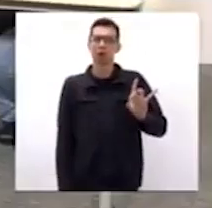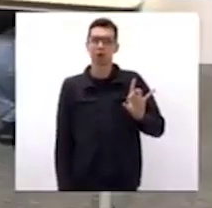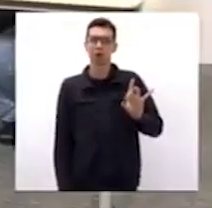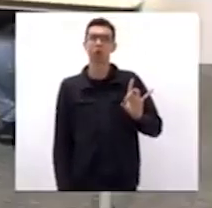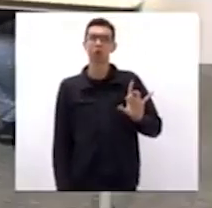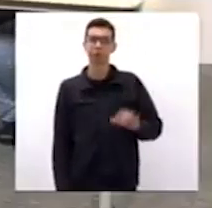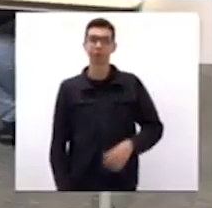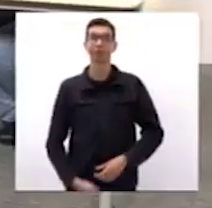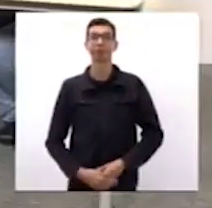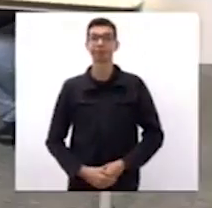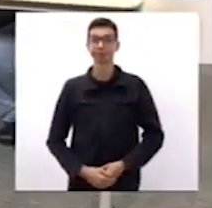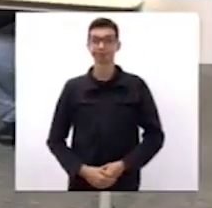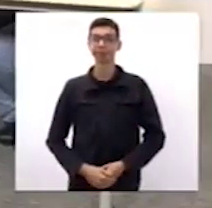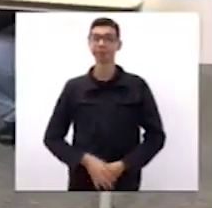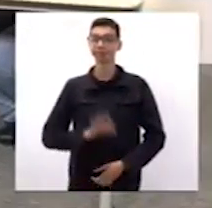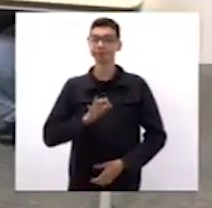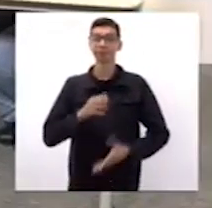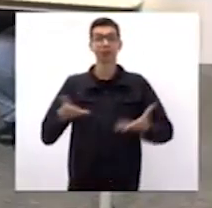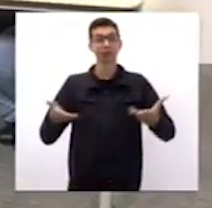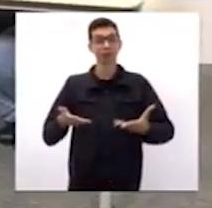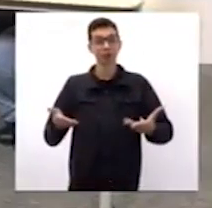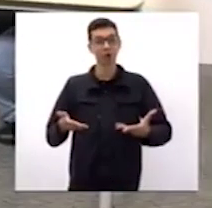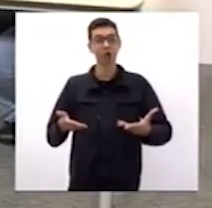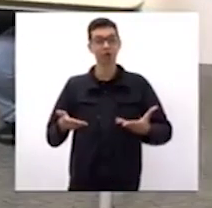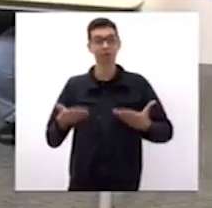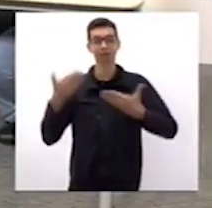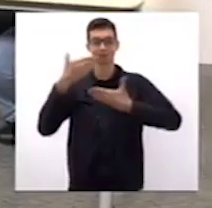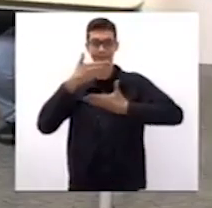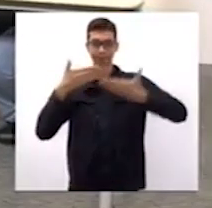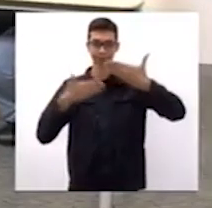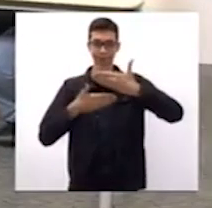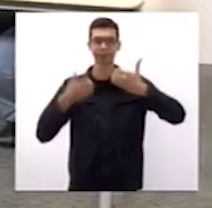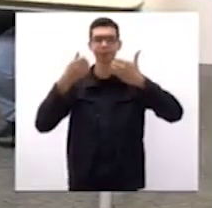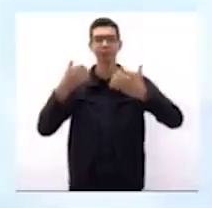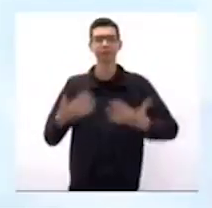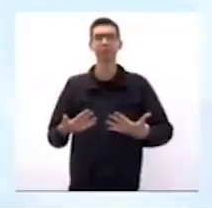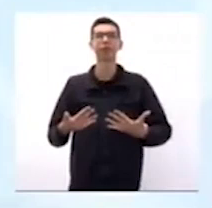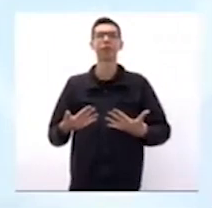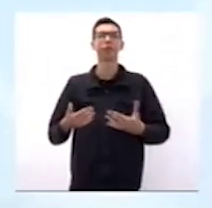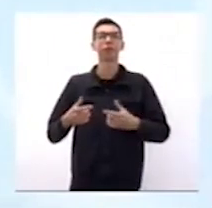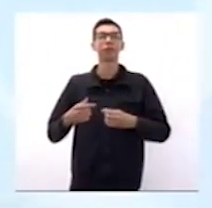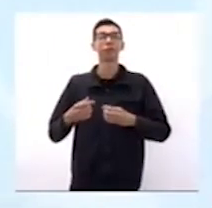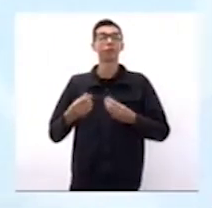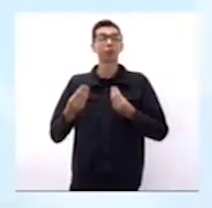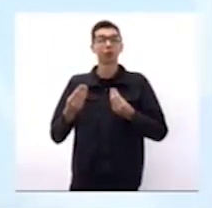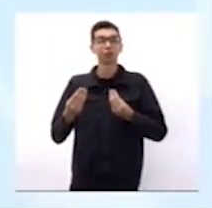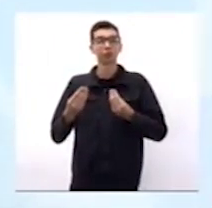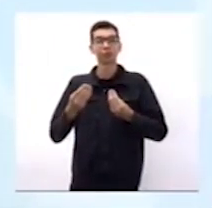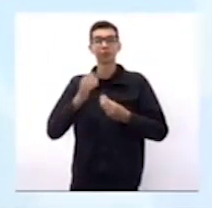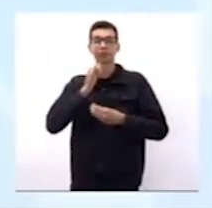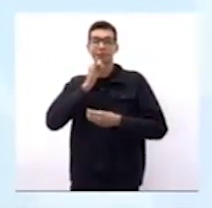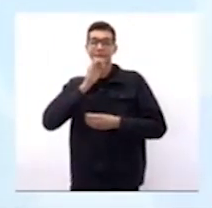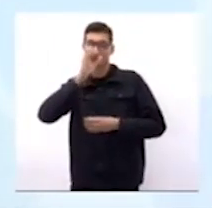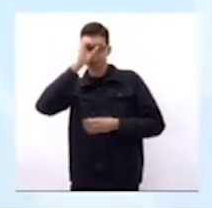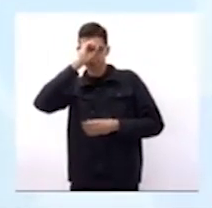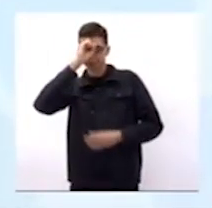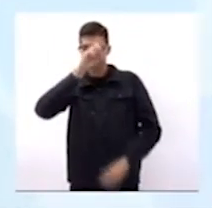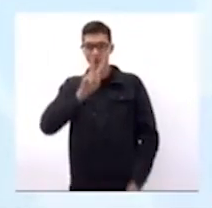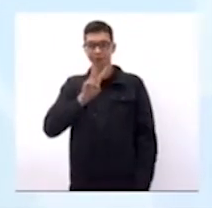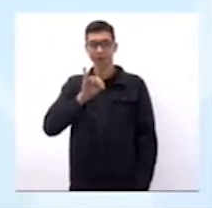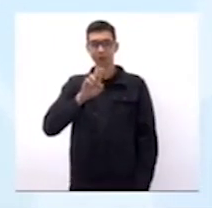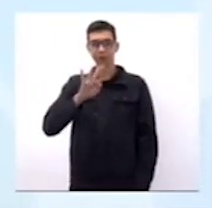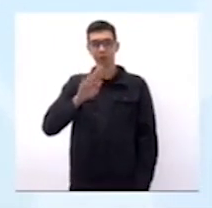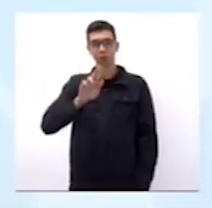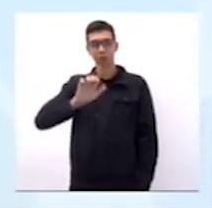cai no próximo slide, que vai falar do quê? Do nosso ambiente virtual de aprendizagem. Esse ambiente virtual de